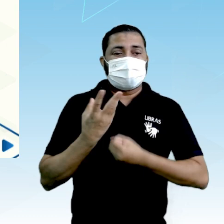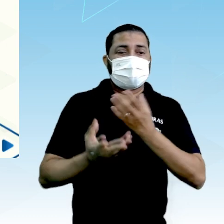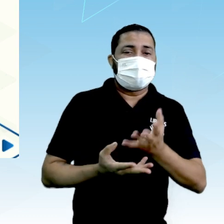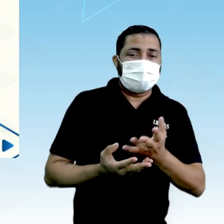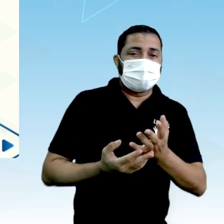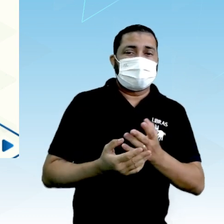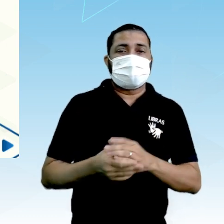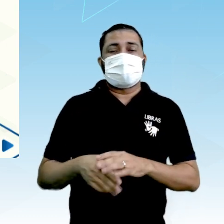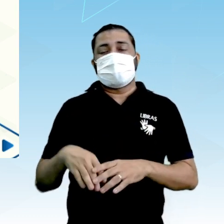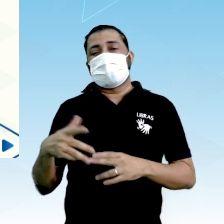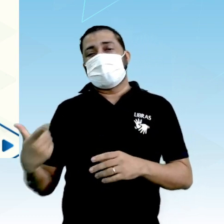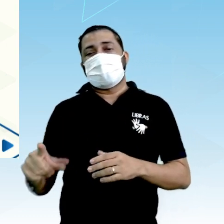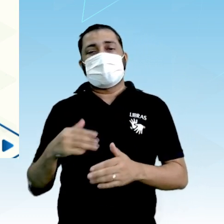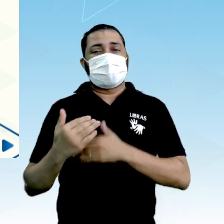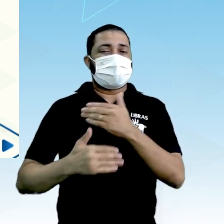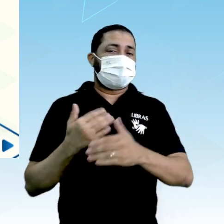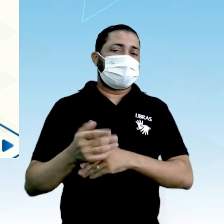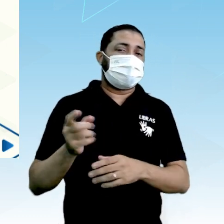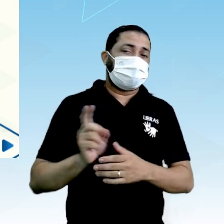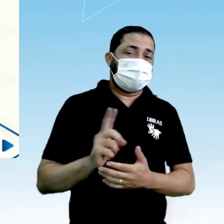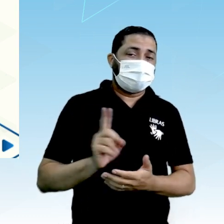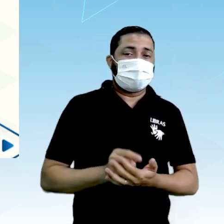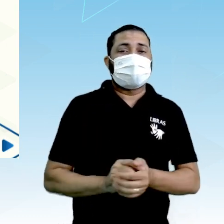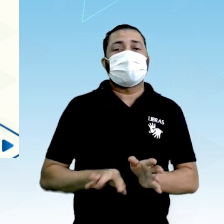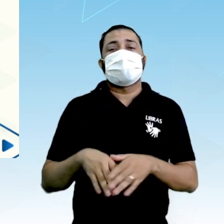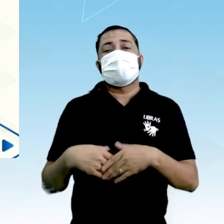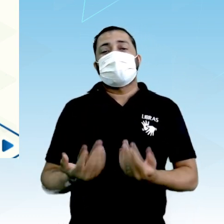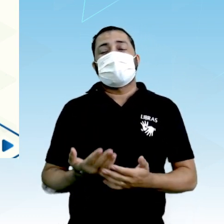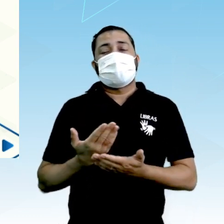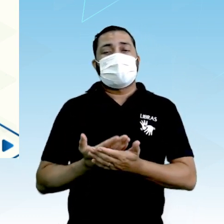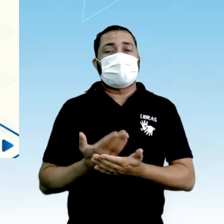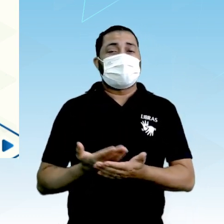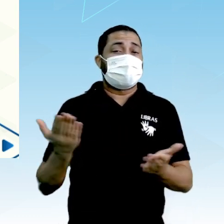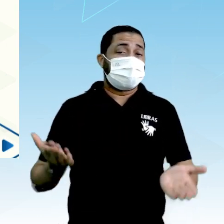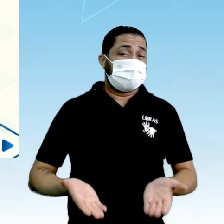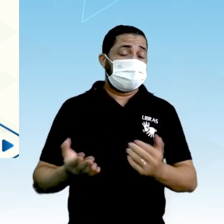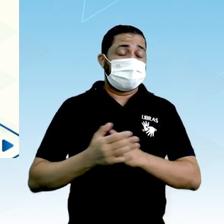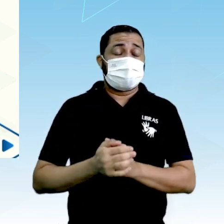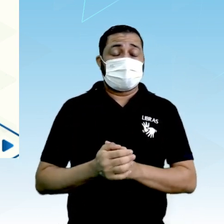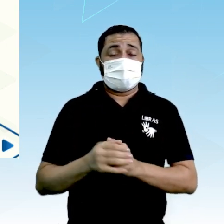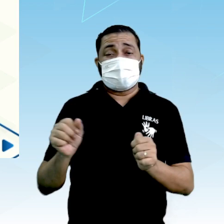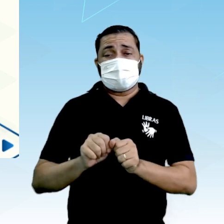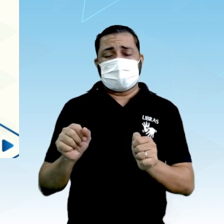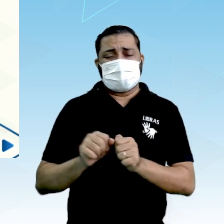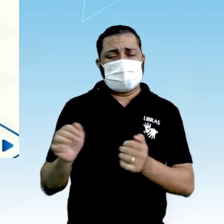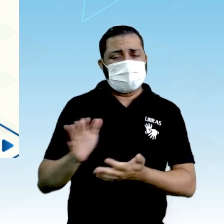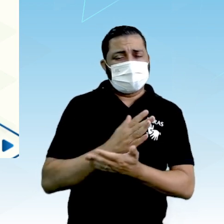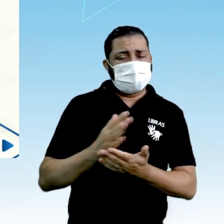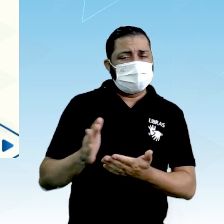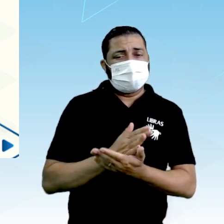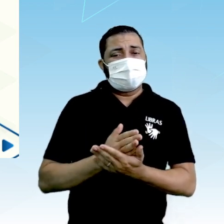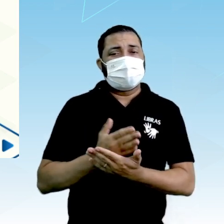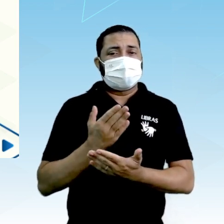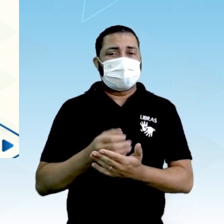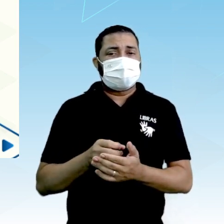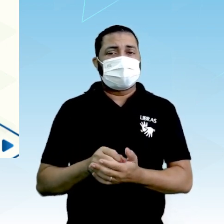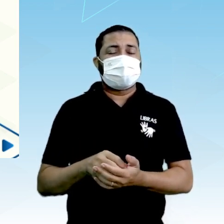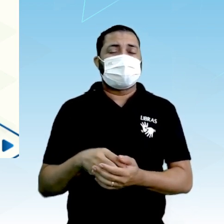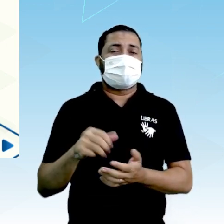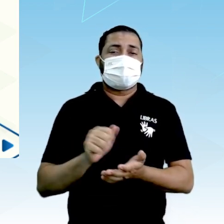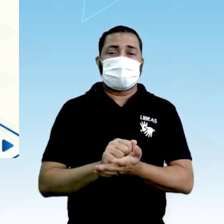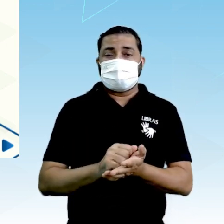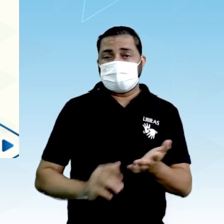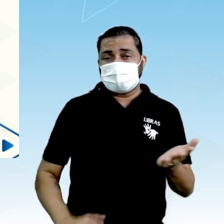outro processo é não espontâneo, né? E na aula de hoje vamos fazer alguns exercícios para que a gente